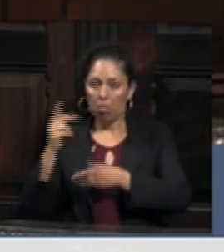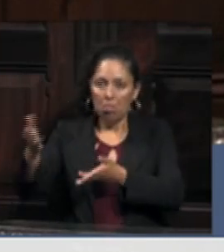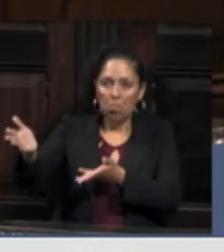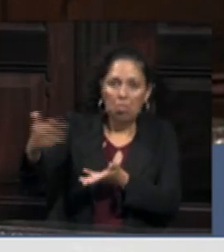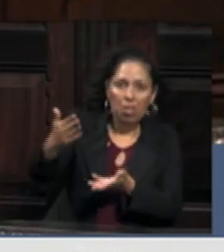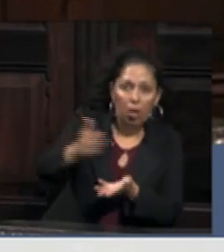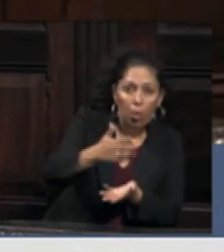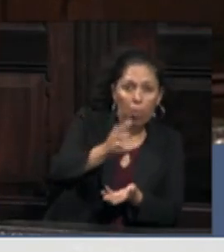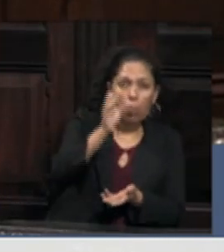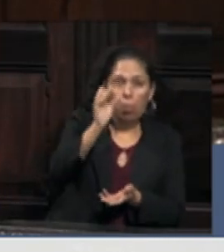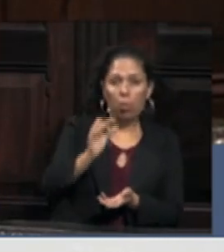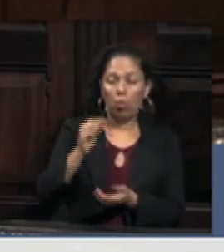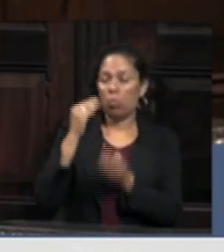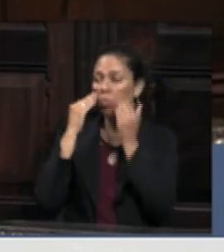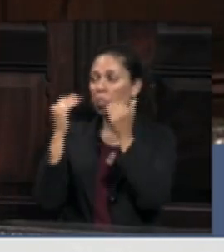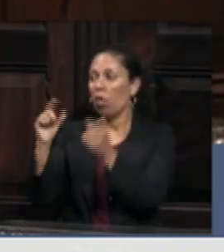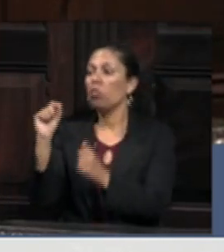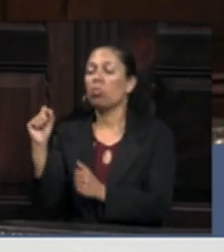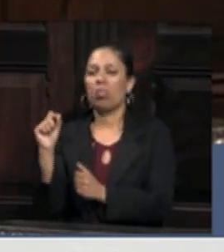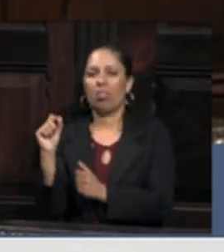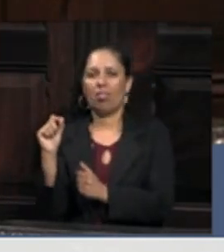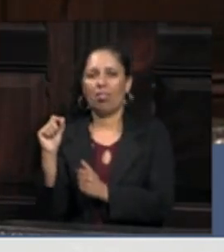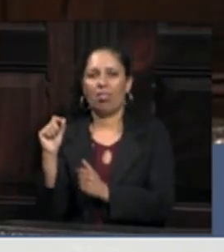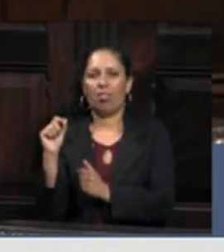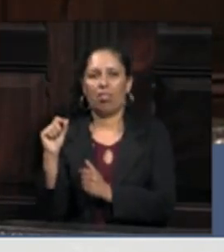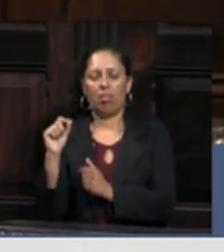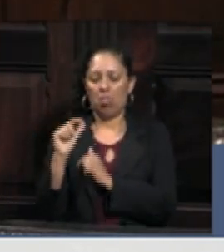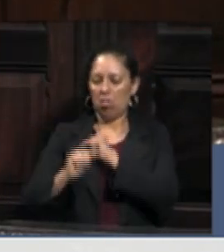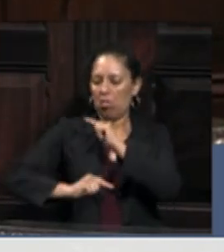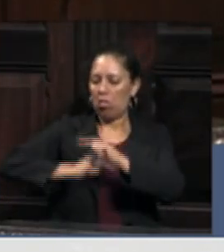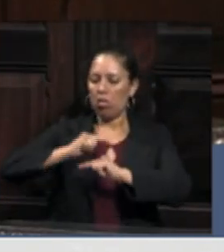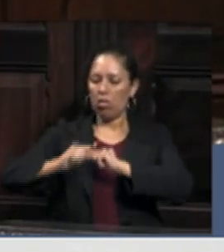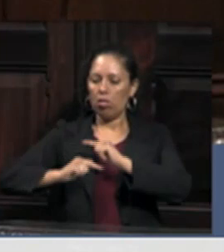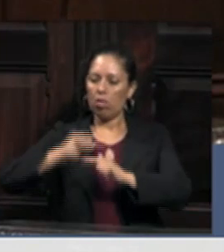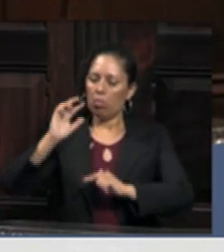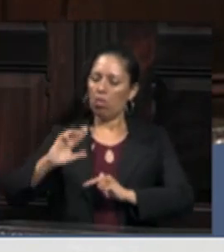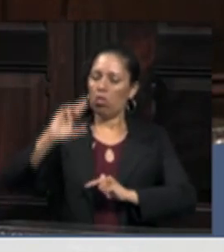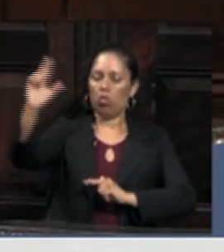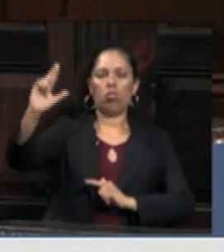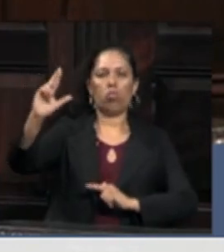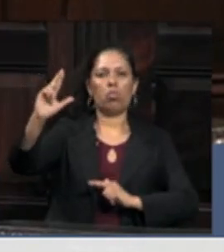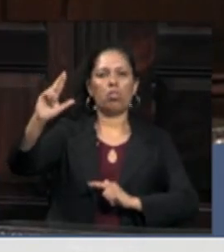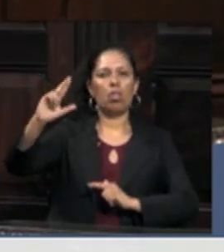mostrando a sua incapacidade de fazer valer